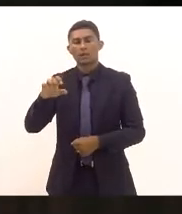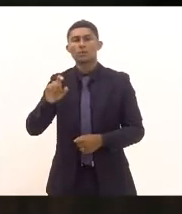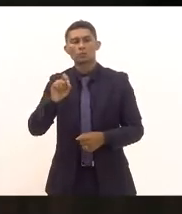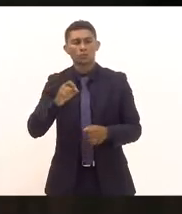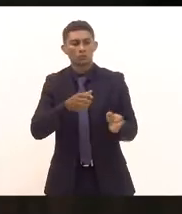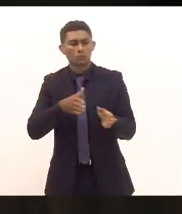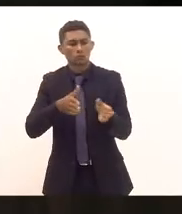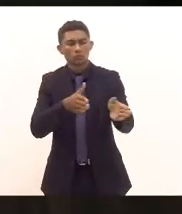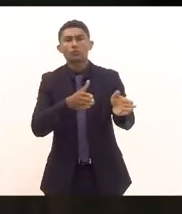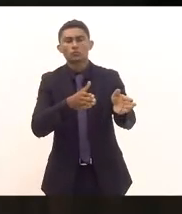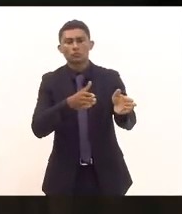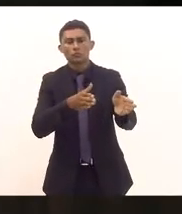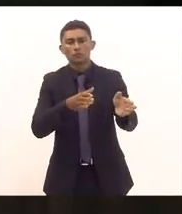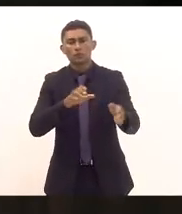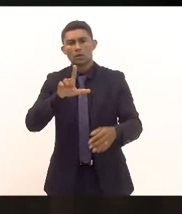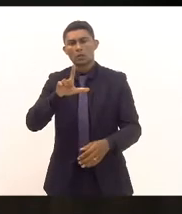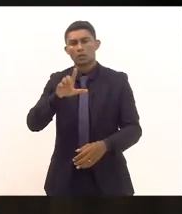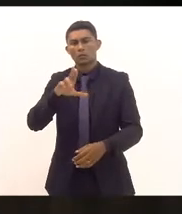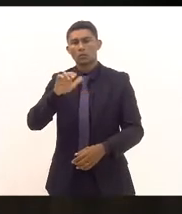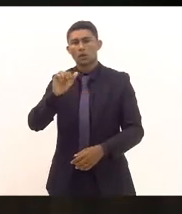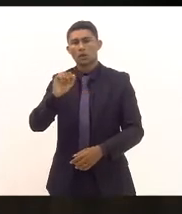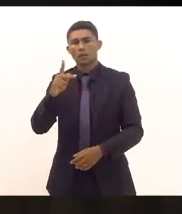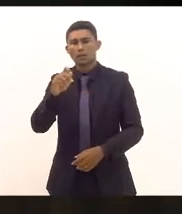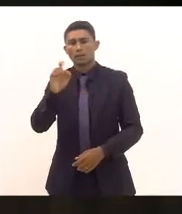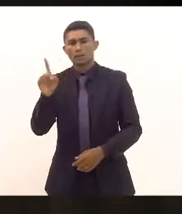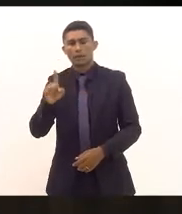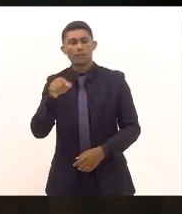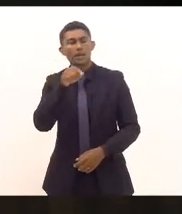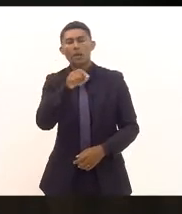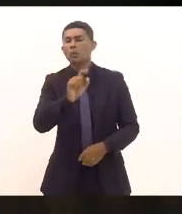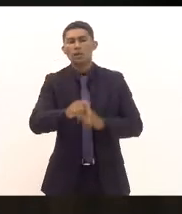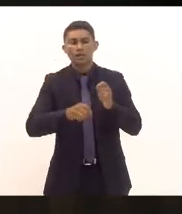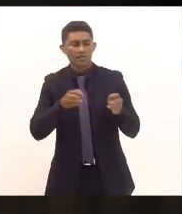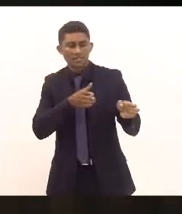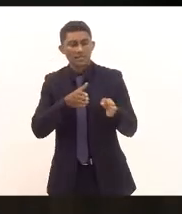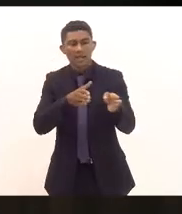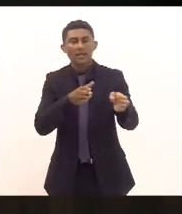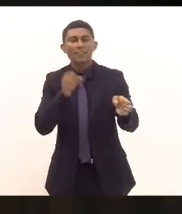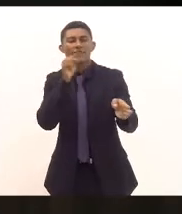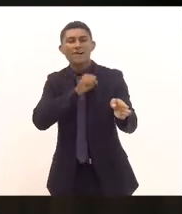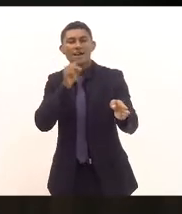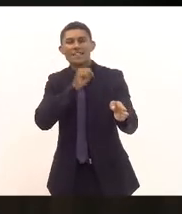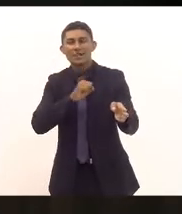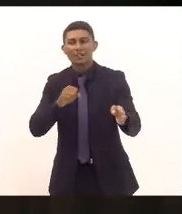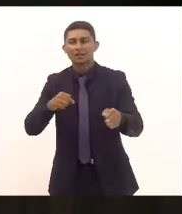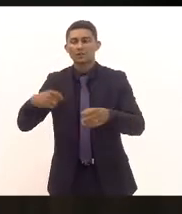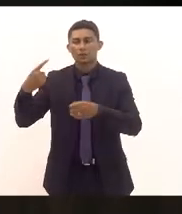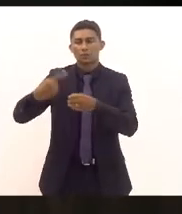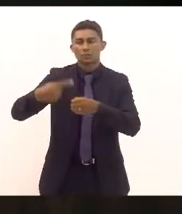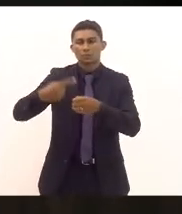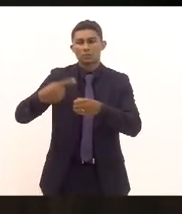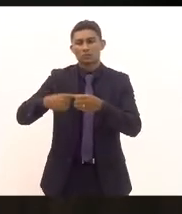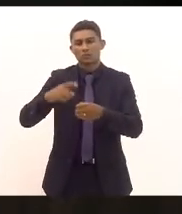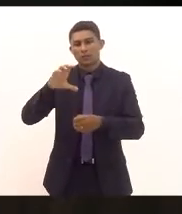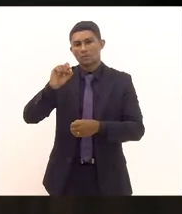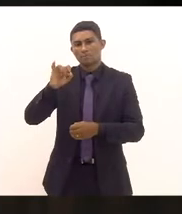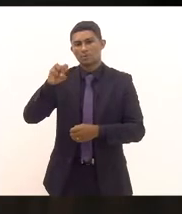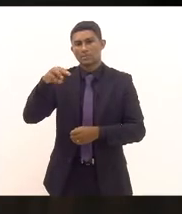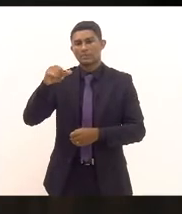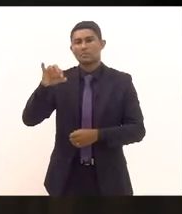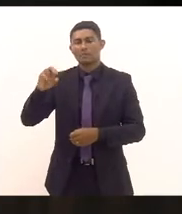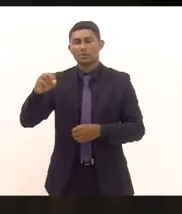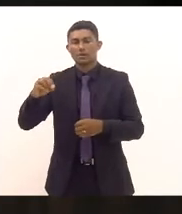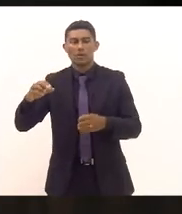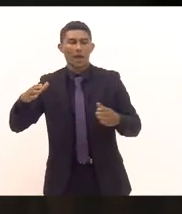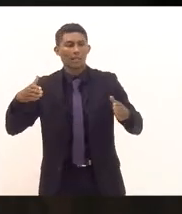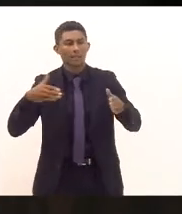Dr Lucas Paes Camargo Vianna o trecho da Antiga Estrada Velha do Rio Dourado que liga o Município de Casimiro de Abreu ao município